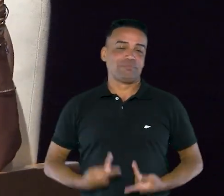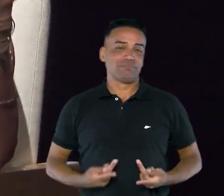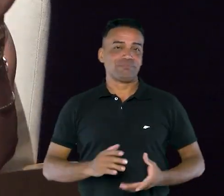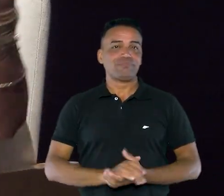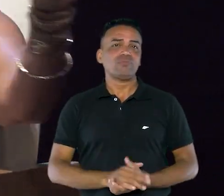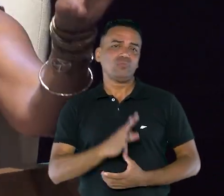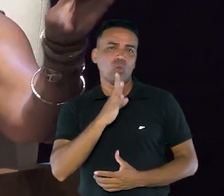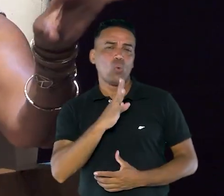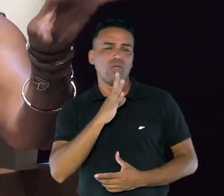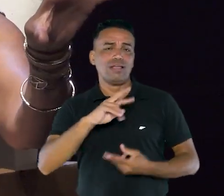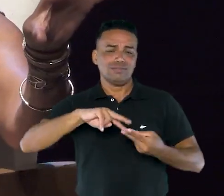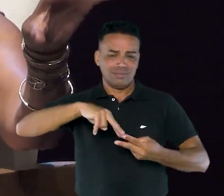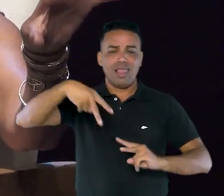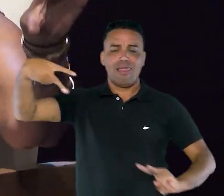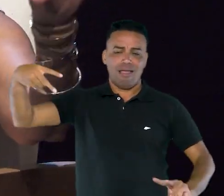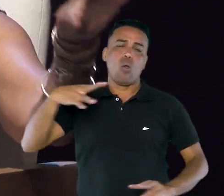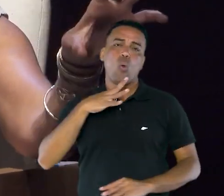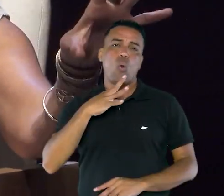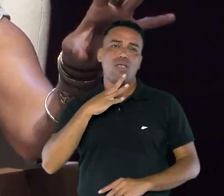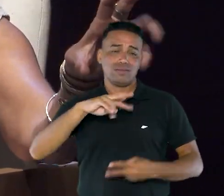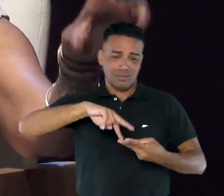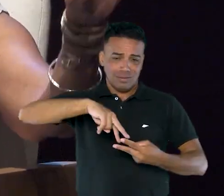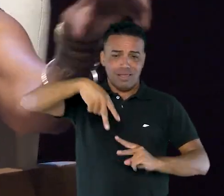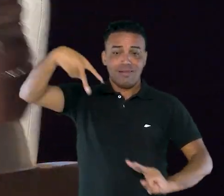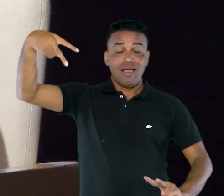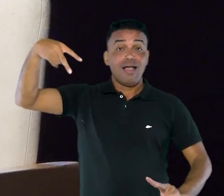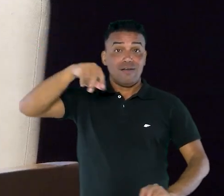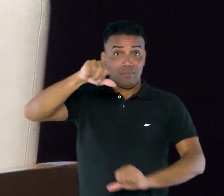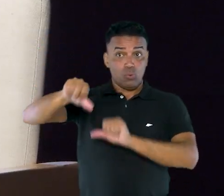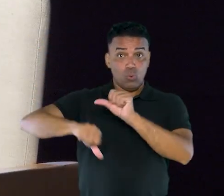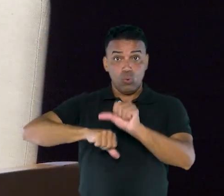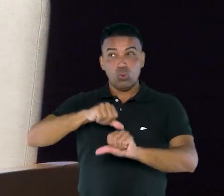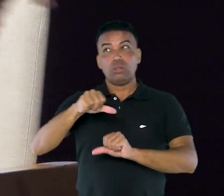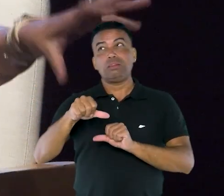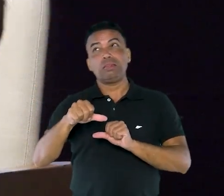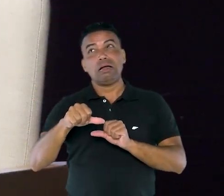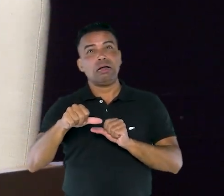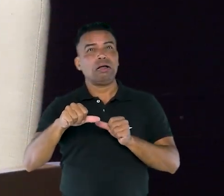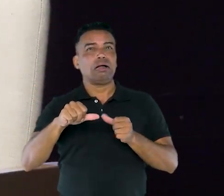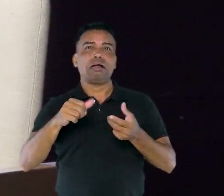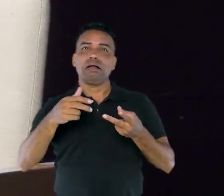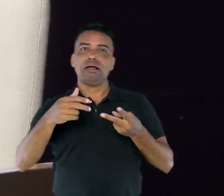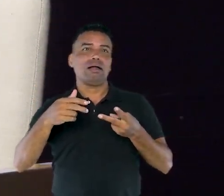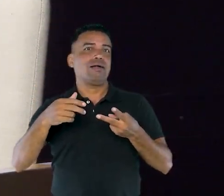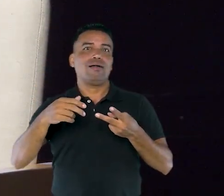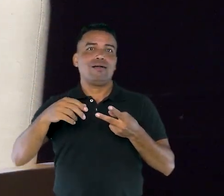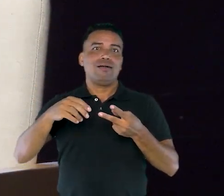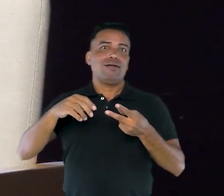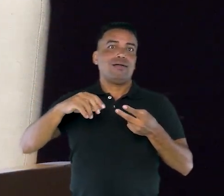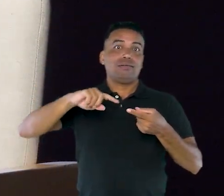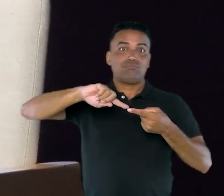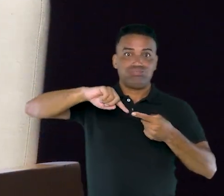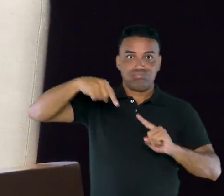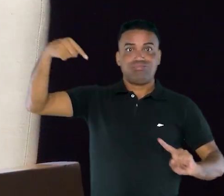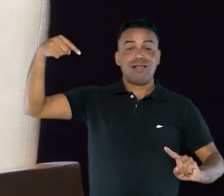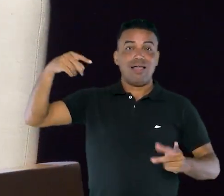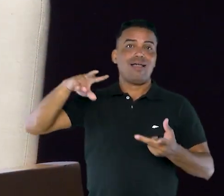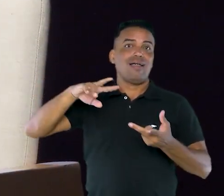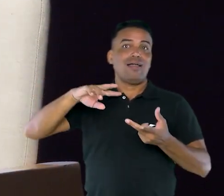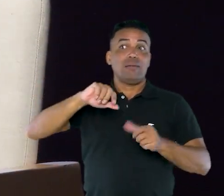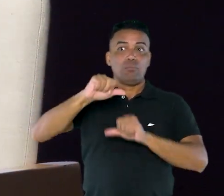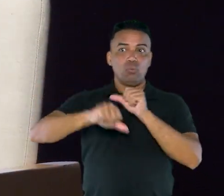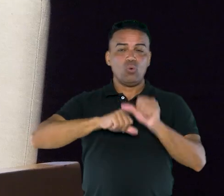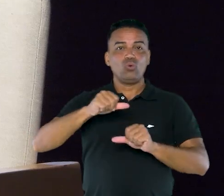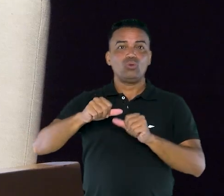genoma. Ótimo, já sabemos como é que é o DNA. O DNA vira, no fim das contas, né, RNA, e vira proteína. Só que como é que